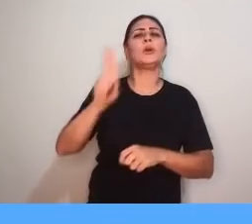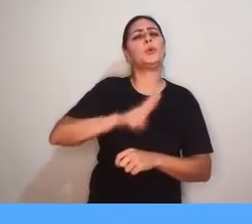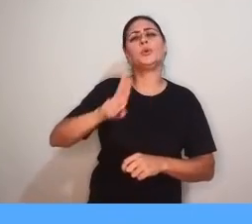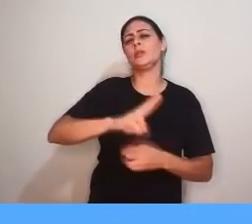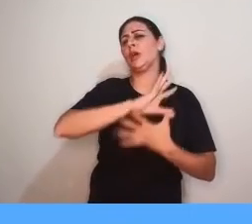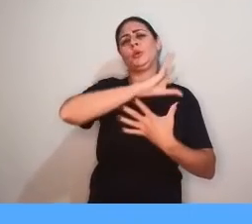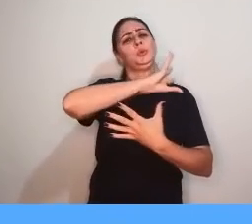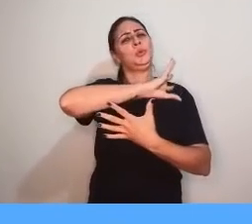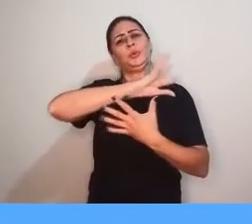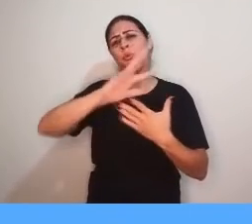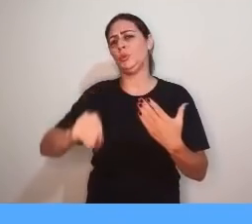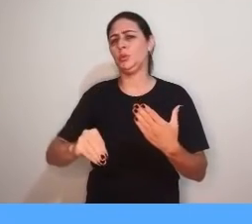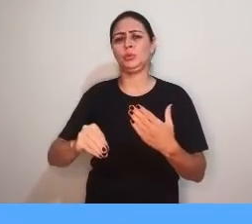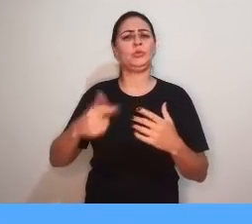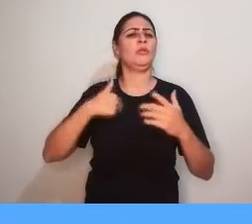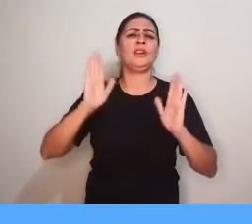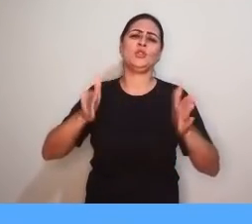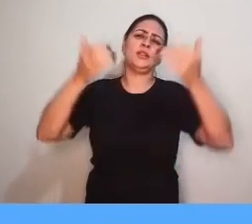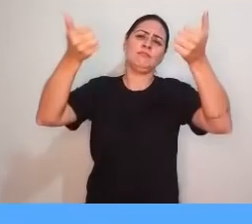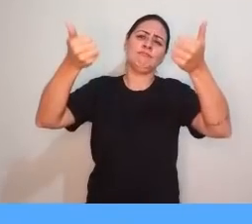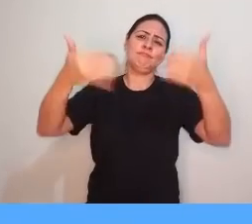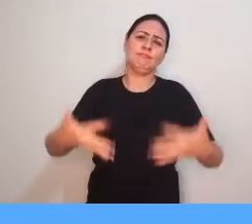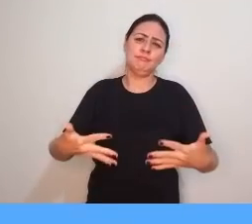aqui, tá? Que passa